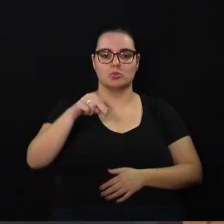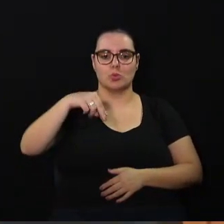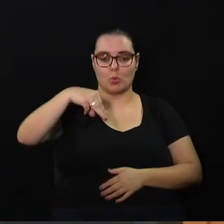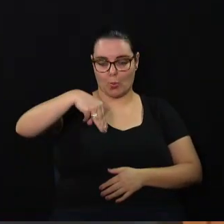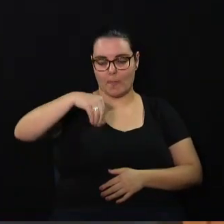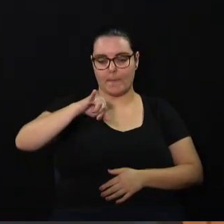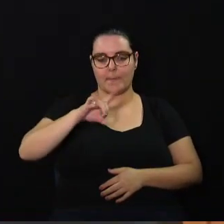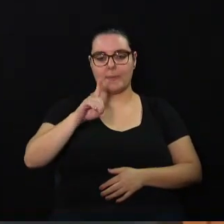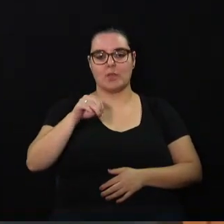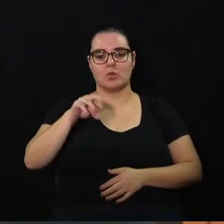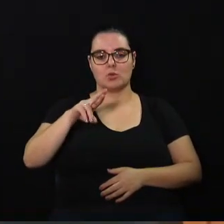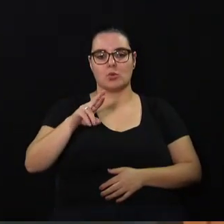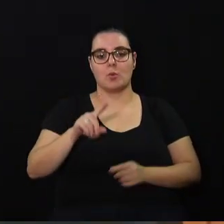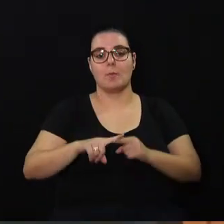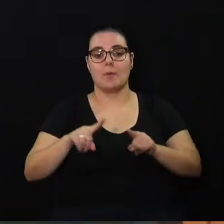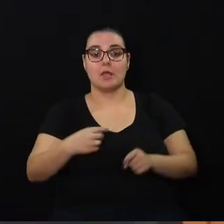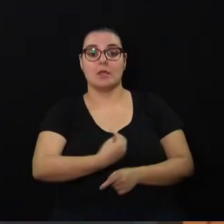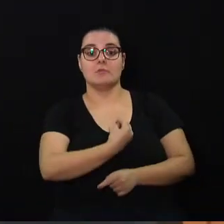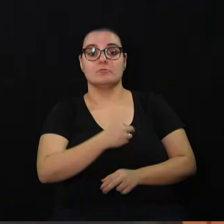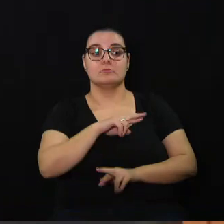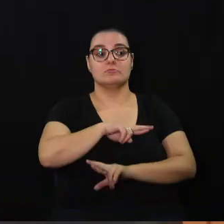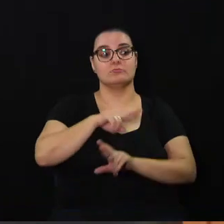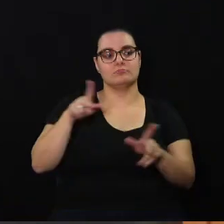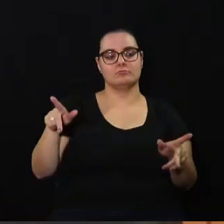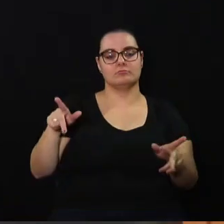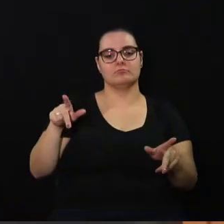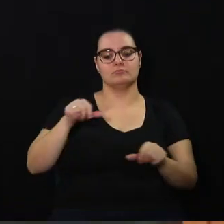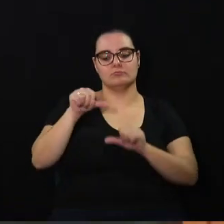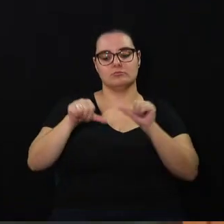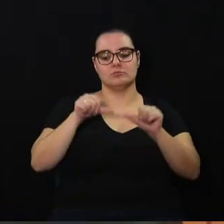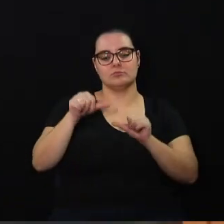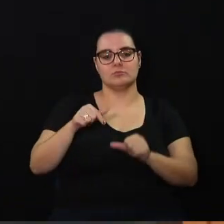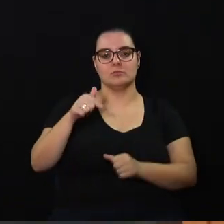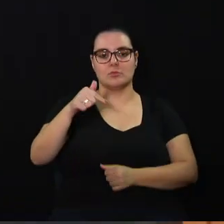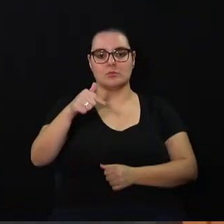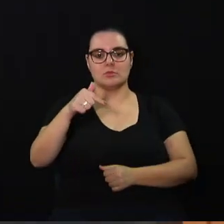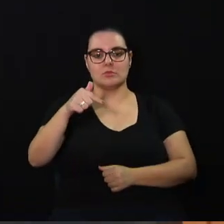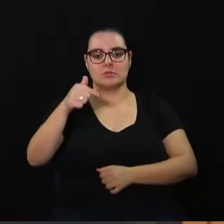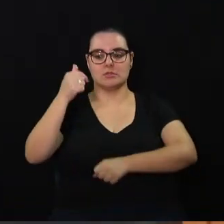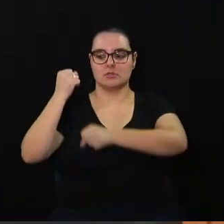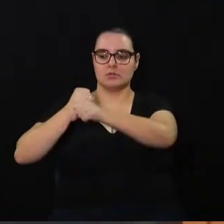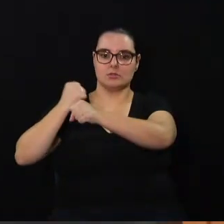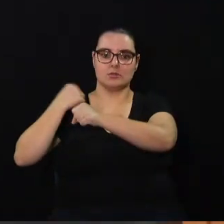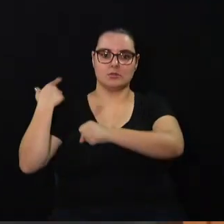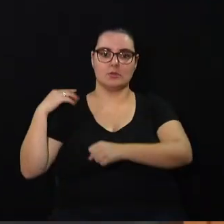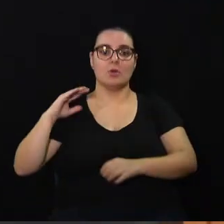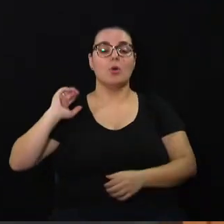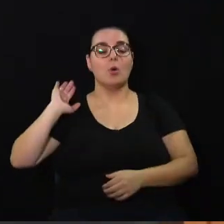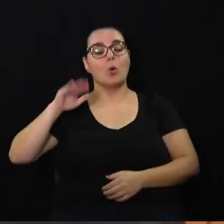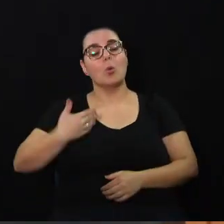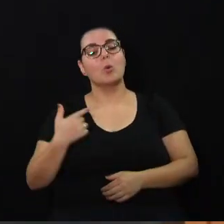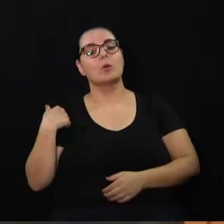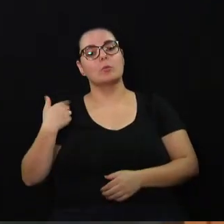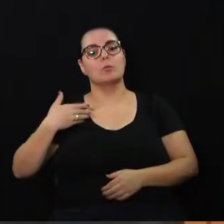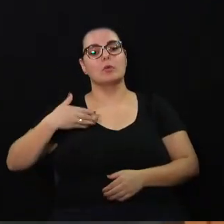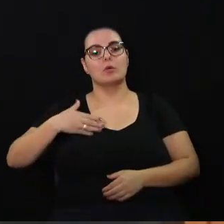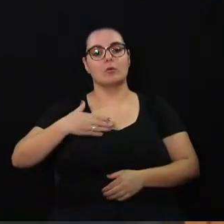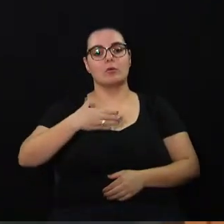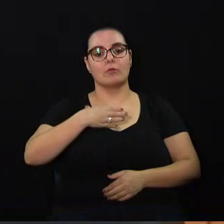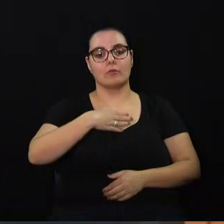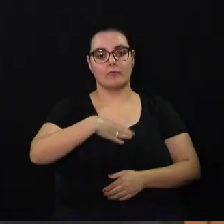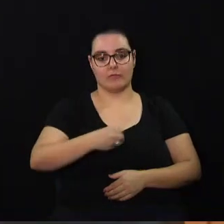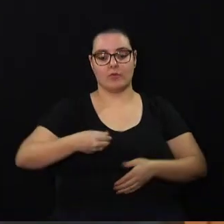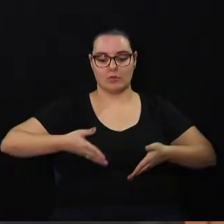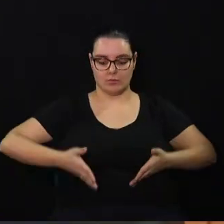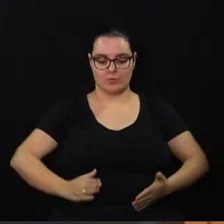mas a vida me transformou há sete anos quando meu filho nasceu com síndrome de down então passei a me